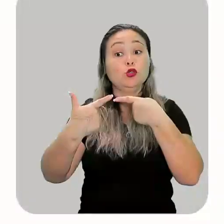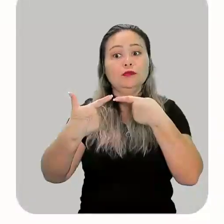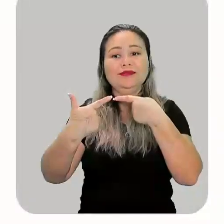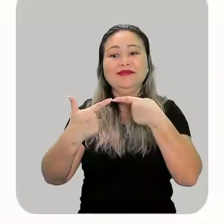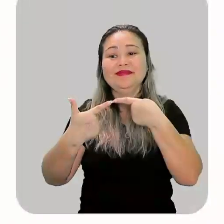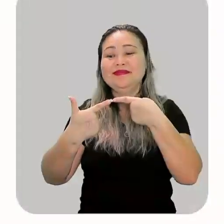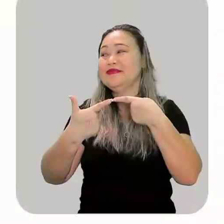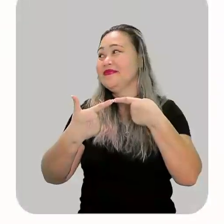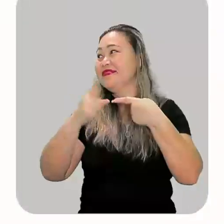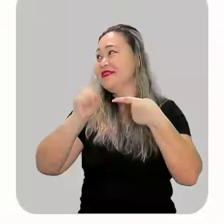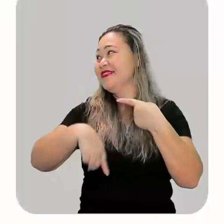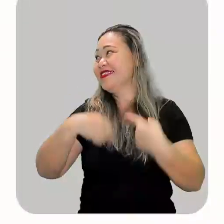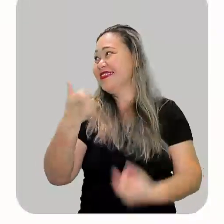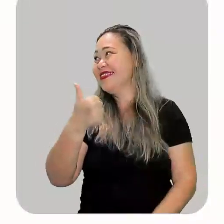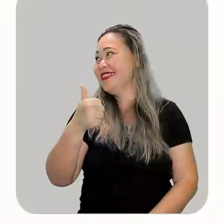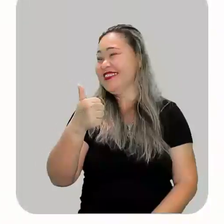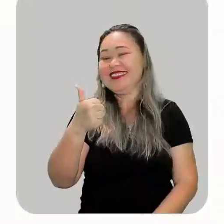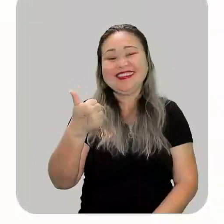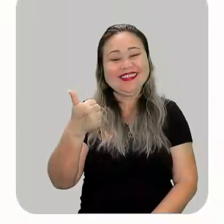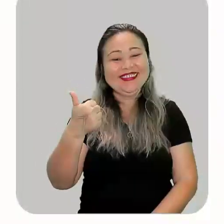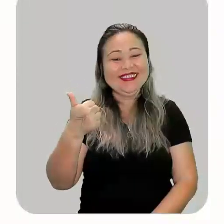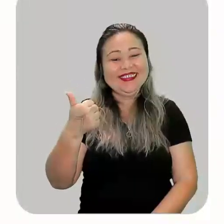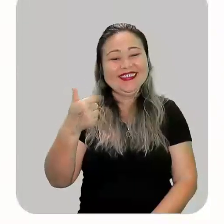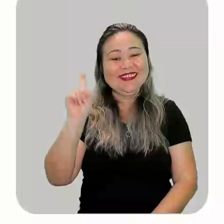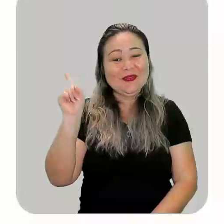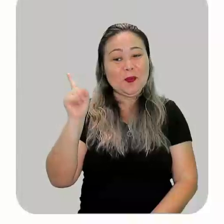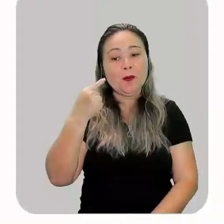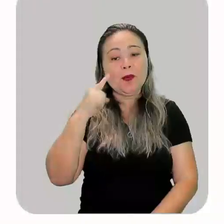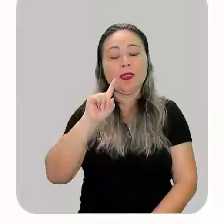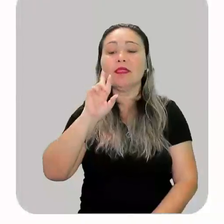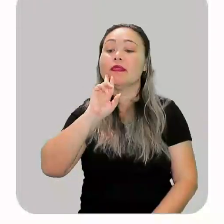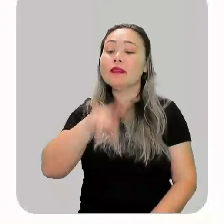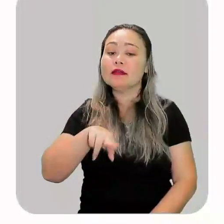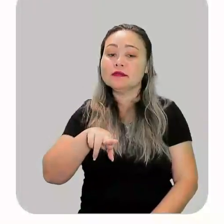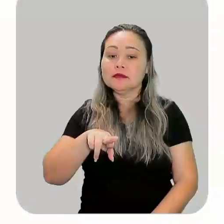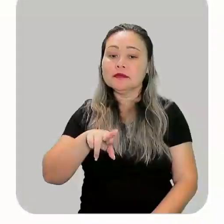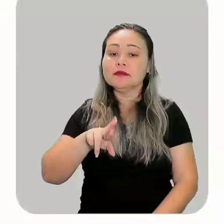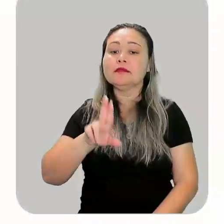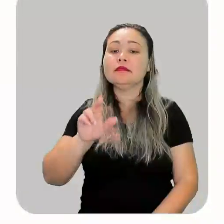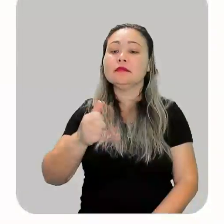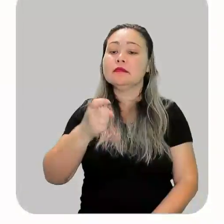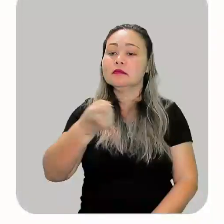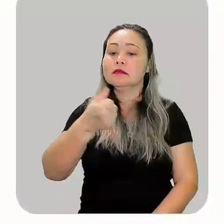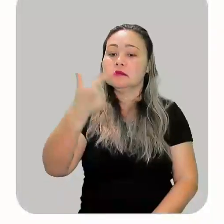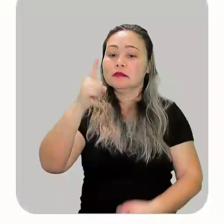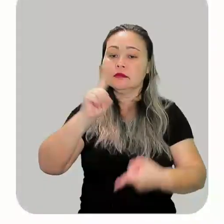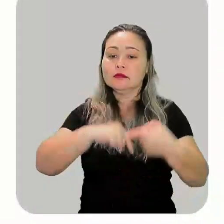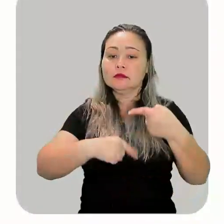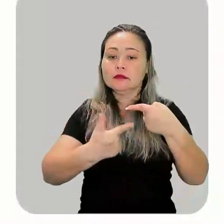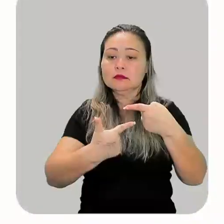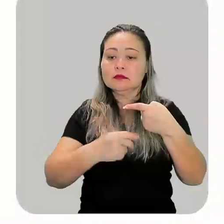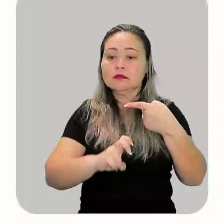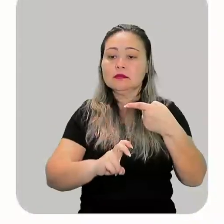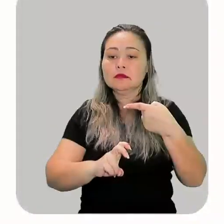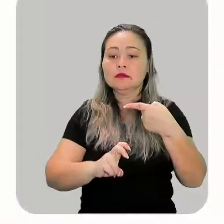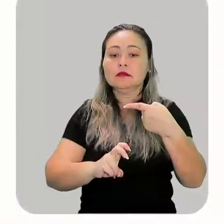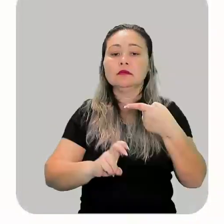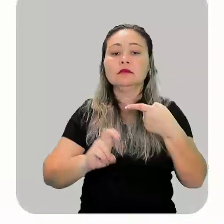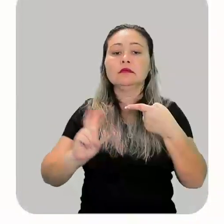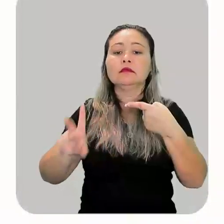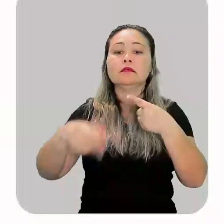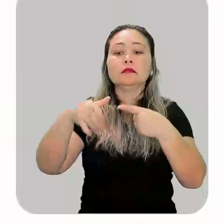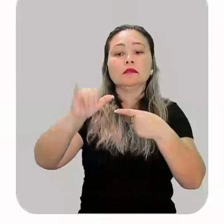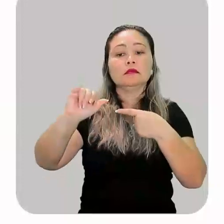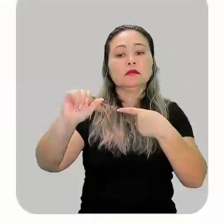4². Isso é igual a 1. Vamos lá, resposta agora. x² sobre 25